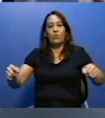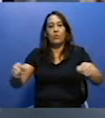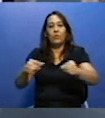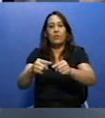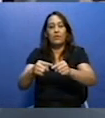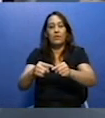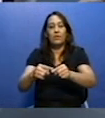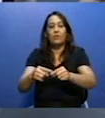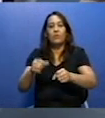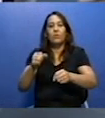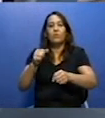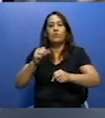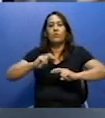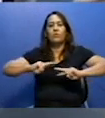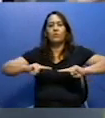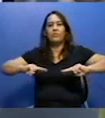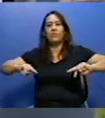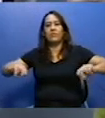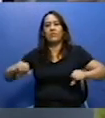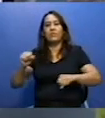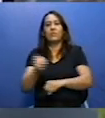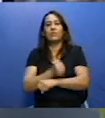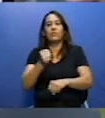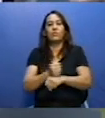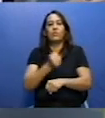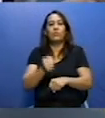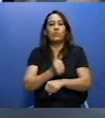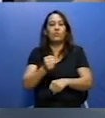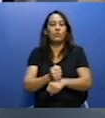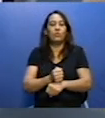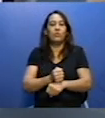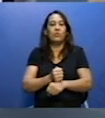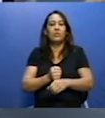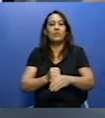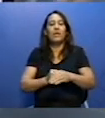de construções ou praças